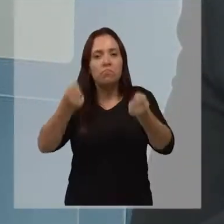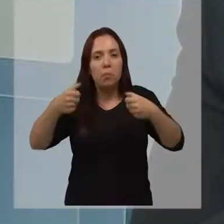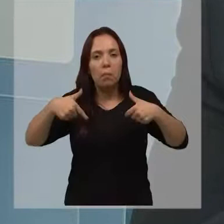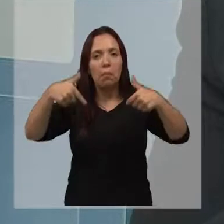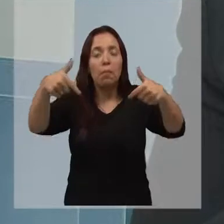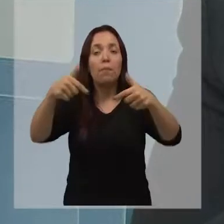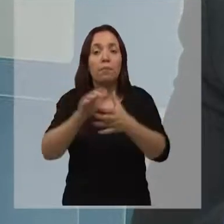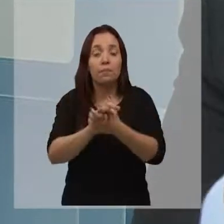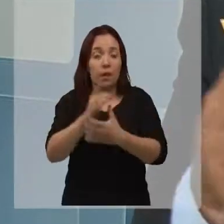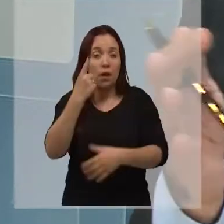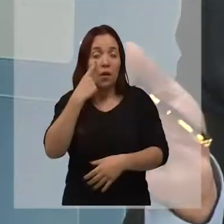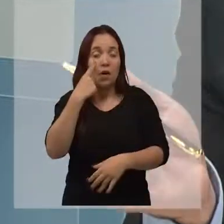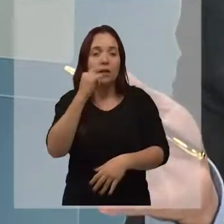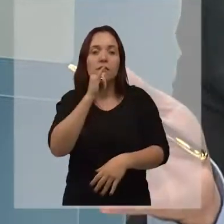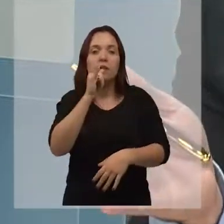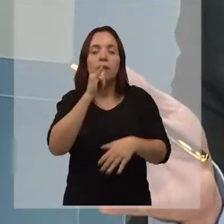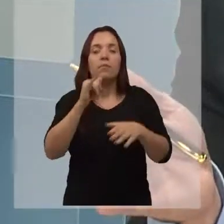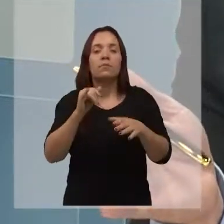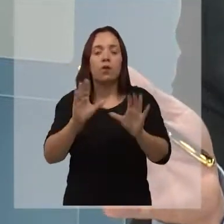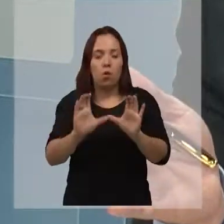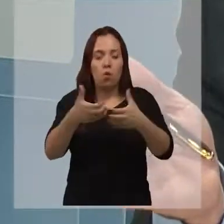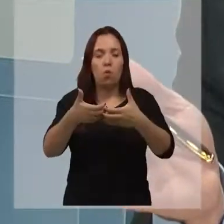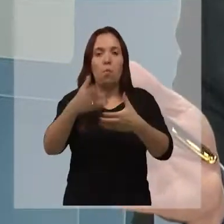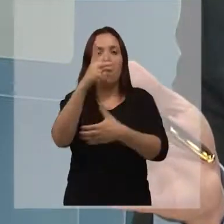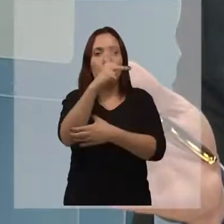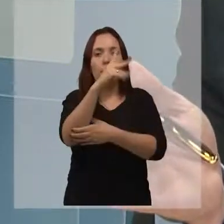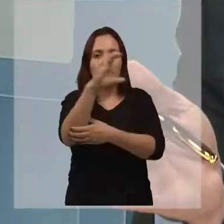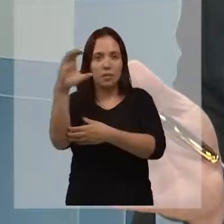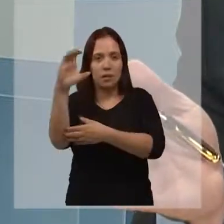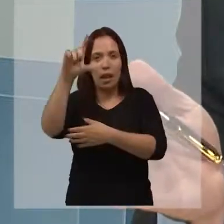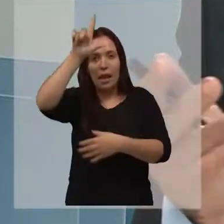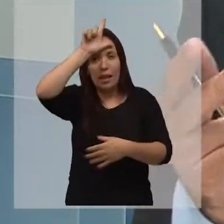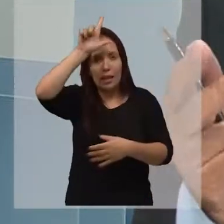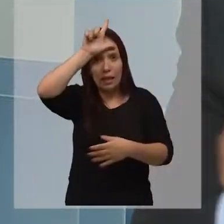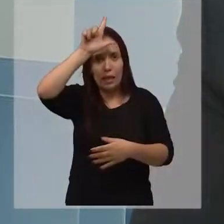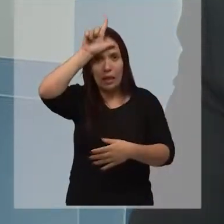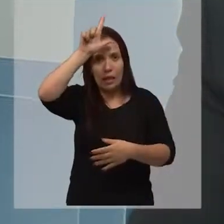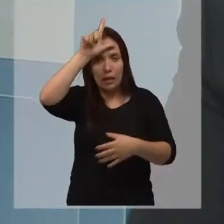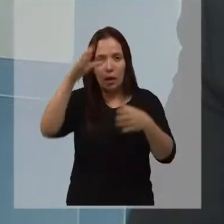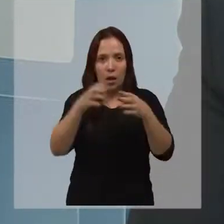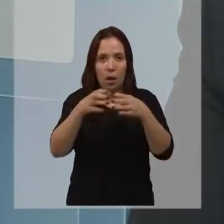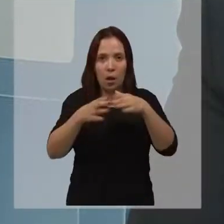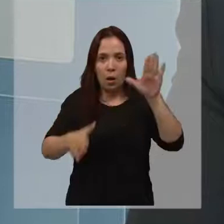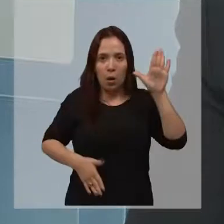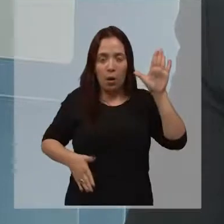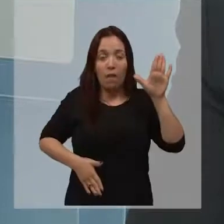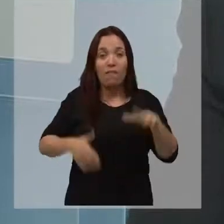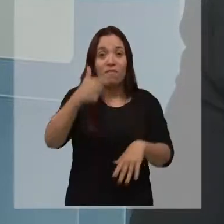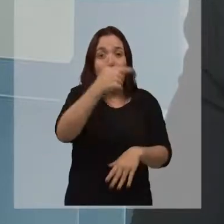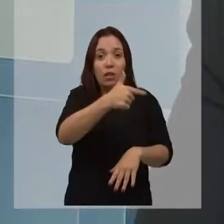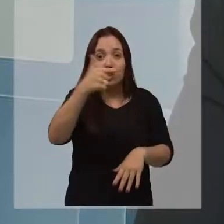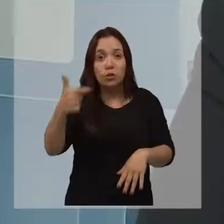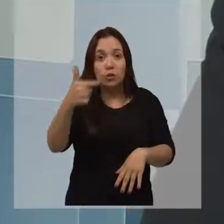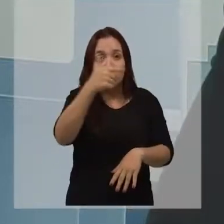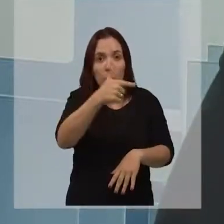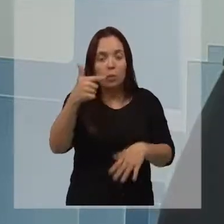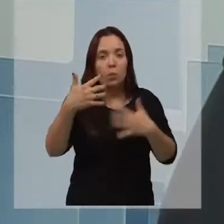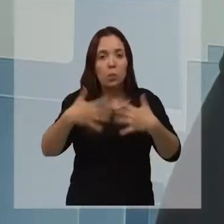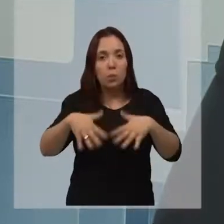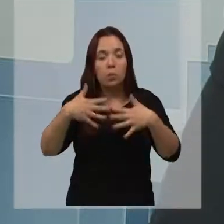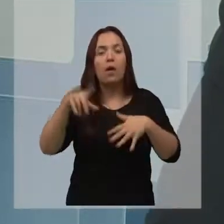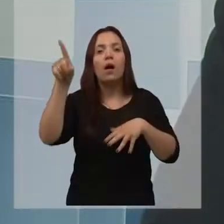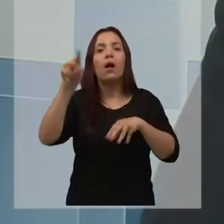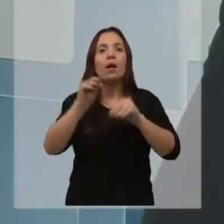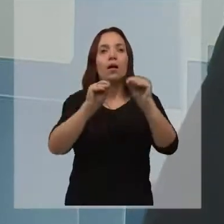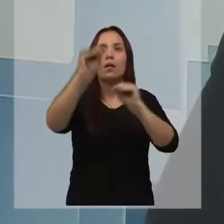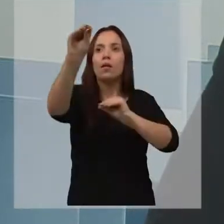para diversos presídios federais no Brasil. São 22 líderes. Por que isso não aconteceu anteriormente